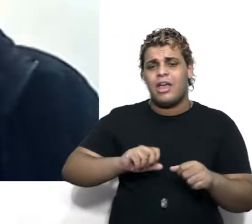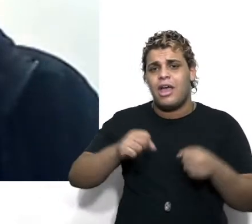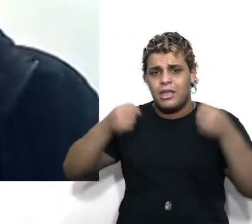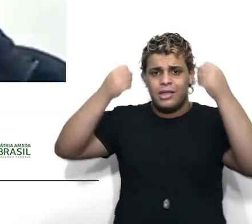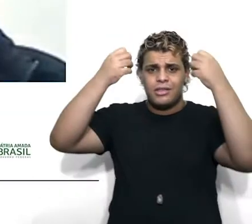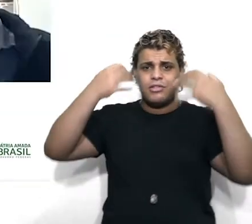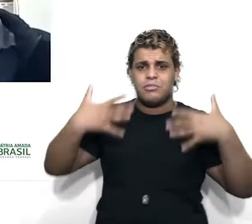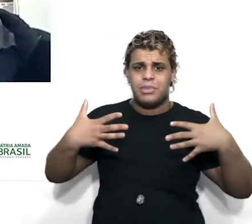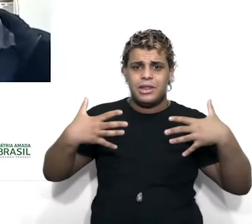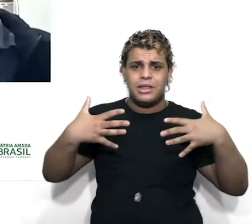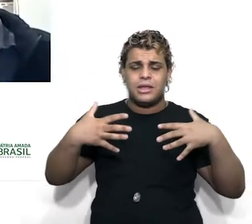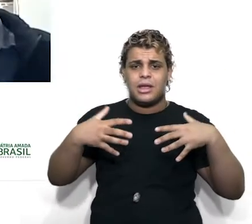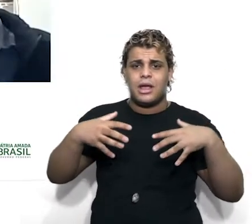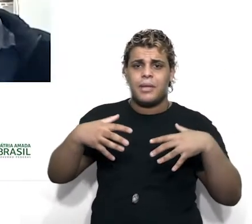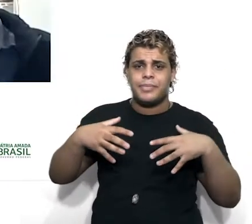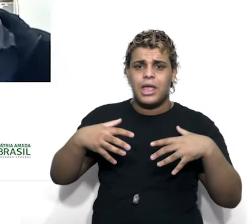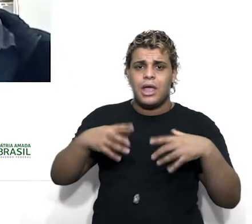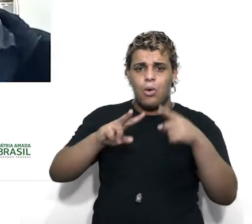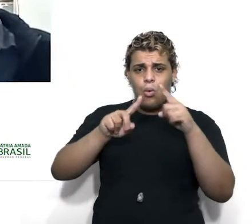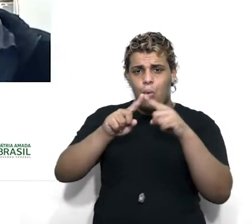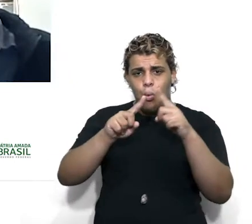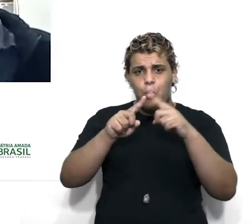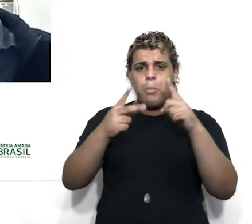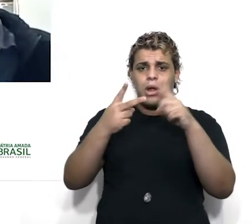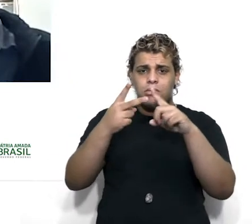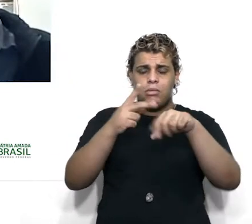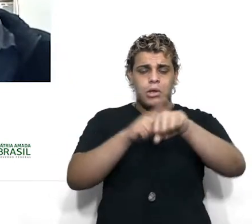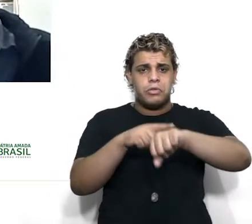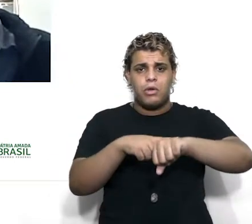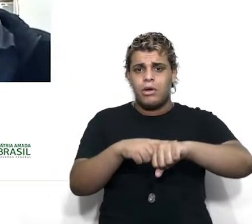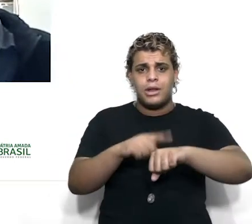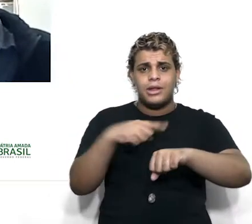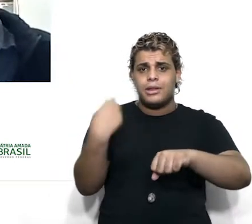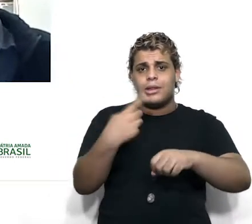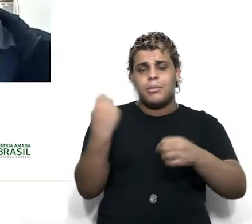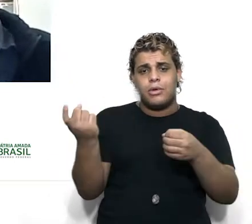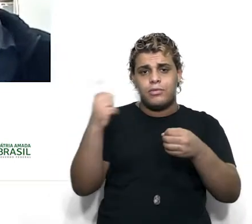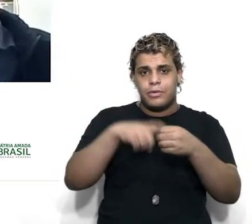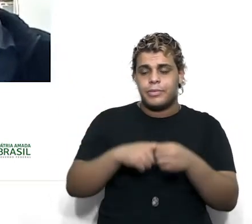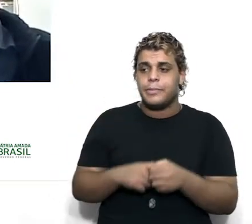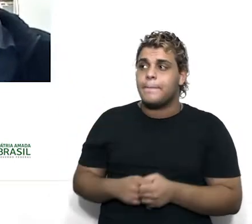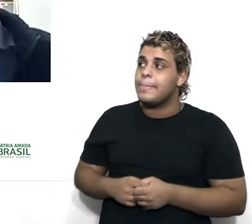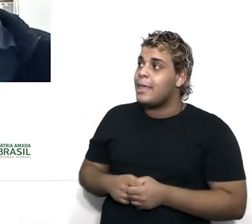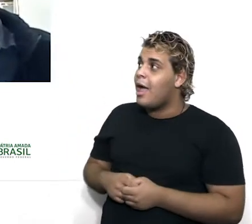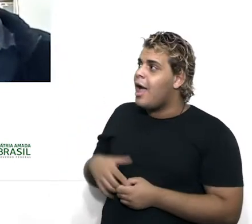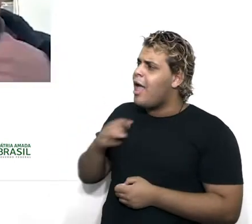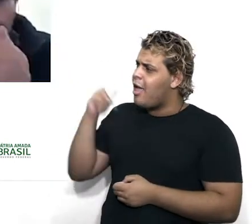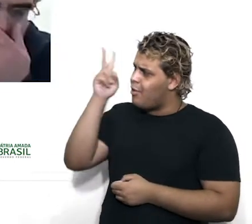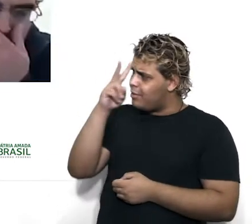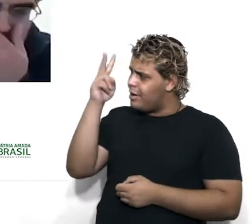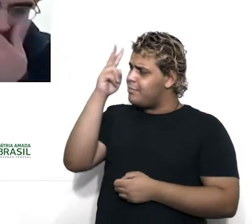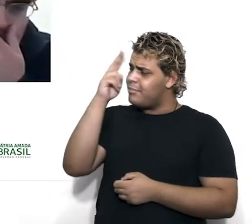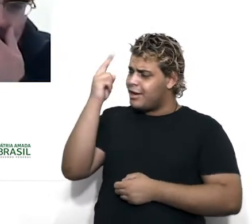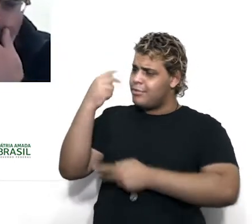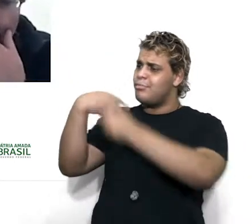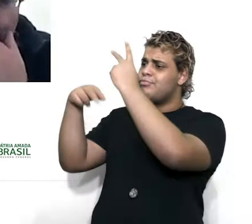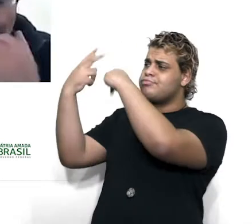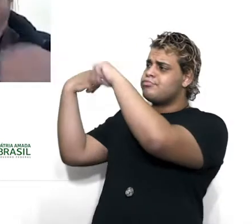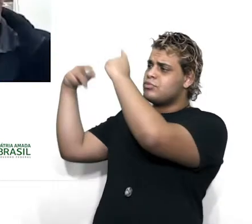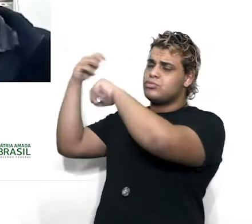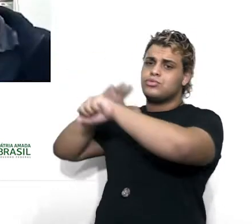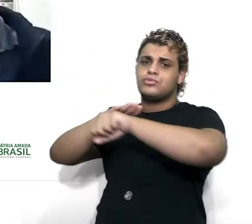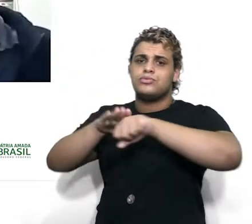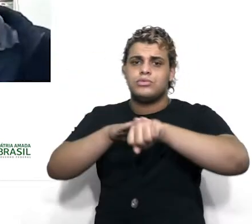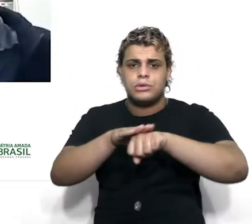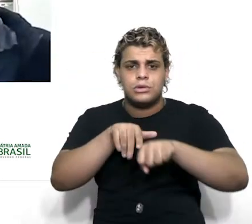que são as coisas. Eu que conheço você há tanto tempo, me recordei de uma conversa minha, um dos Flieraxá, que